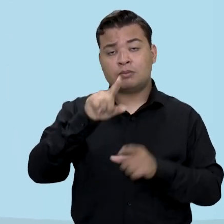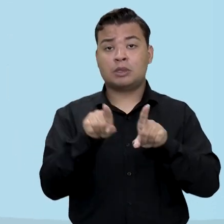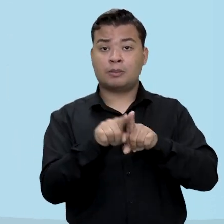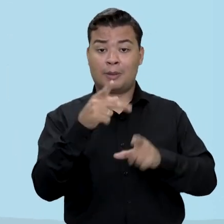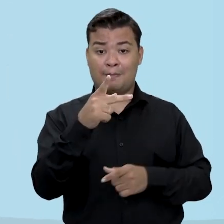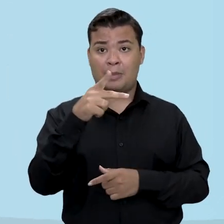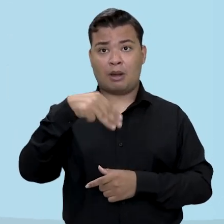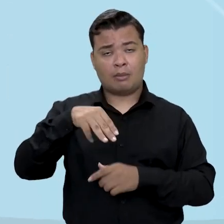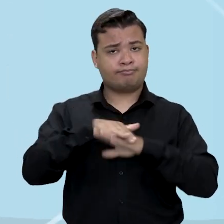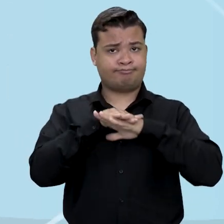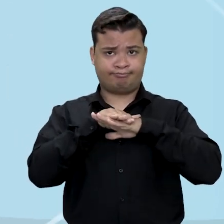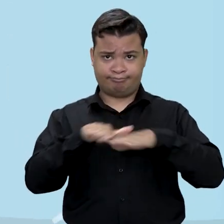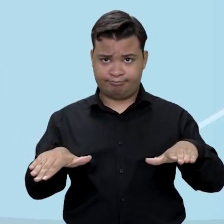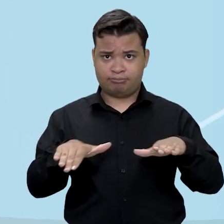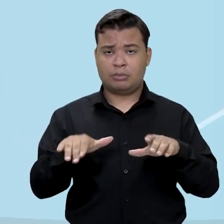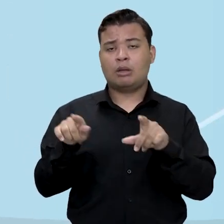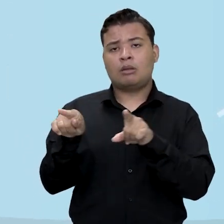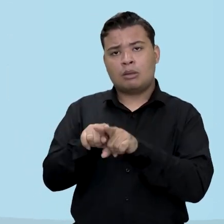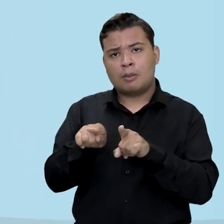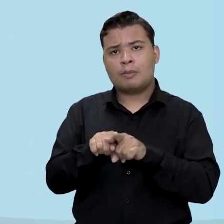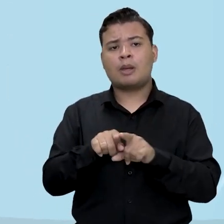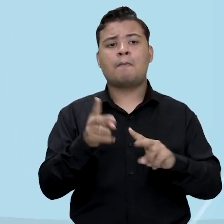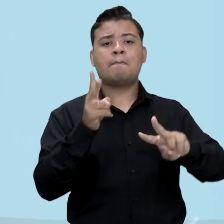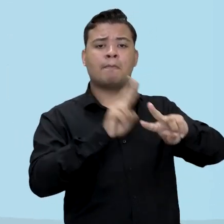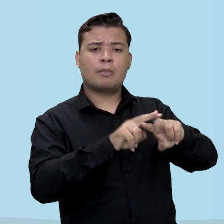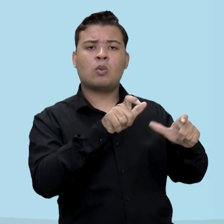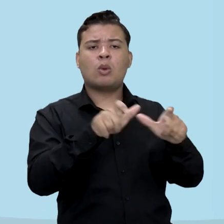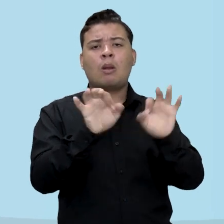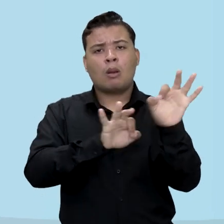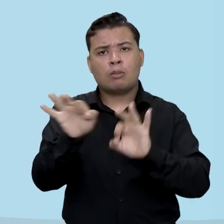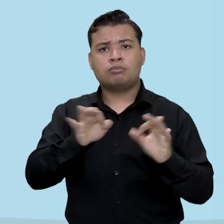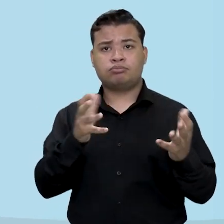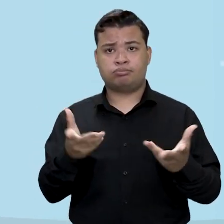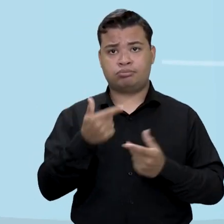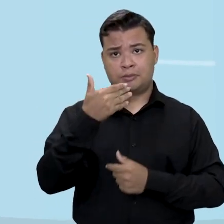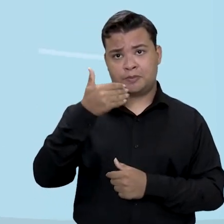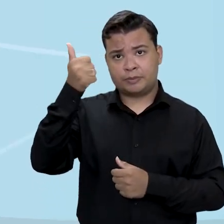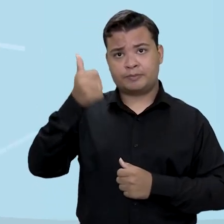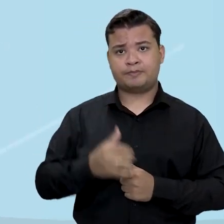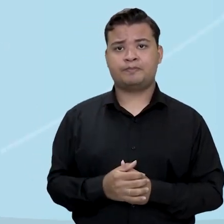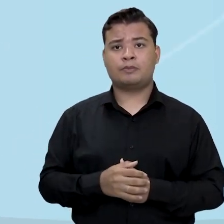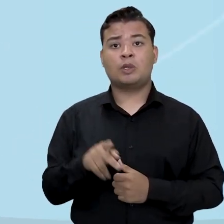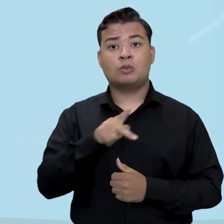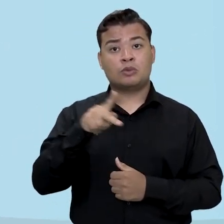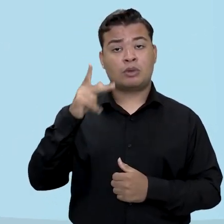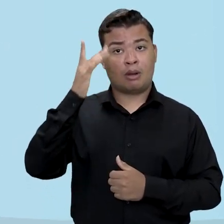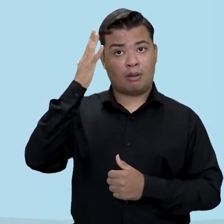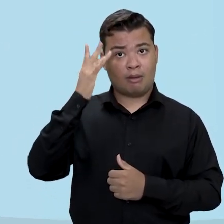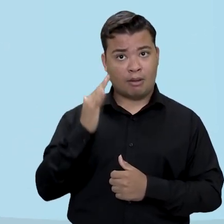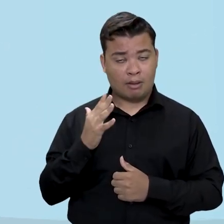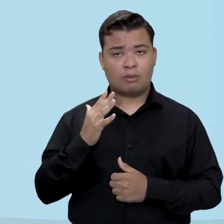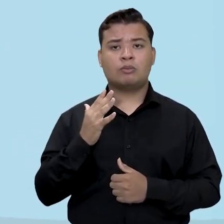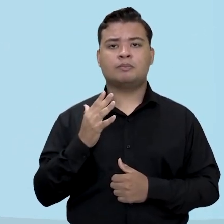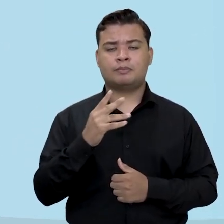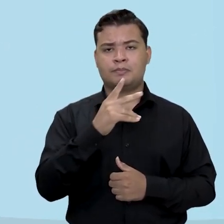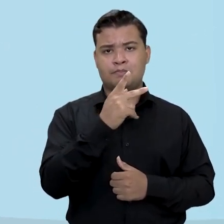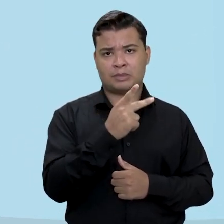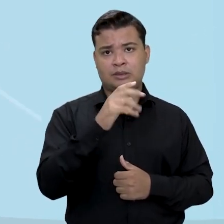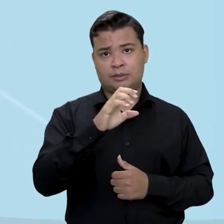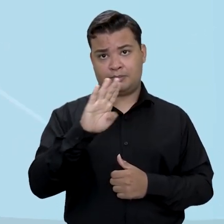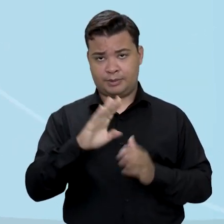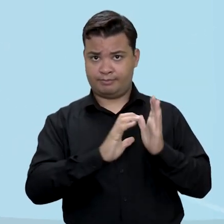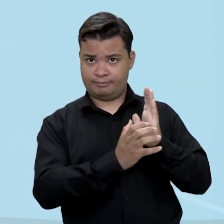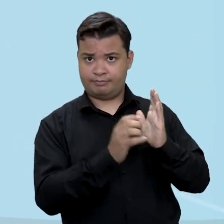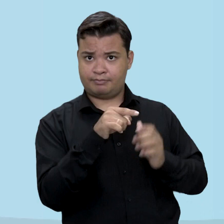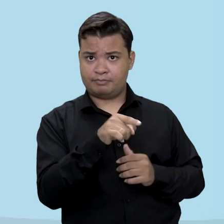acabar com a polícia militar e melhorar as condições carcerárias professora Helga Do PCB que